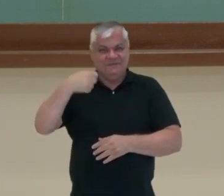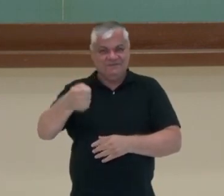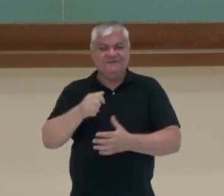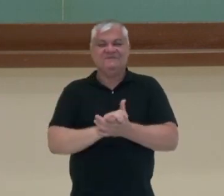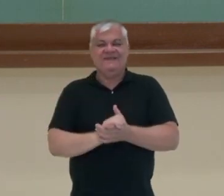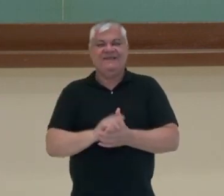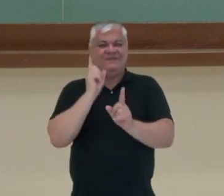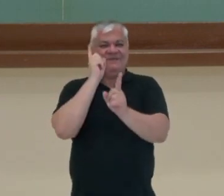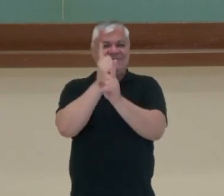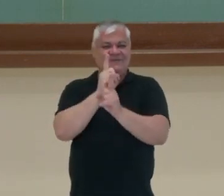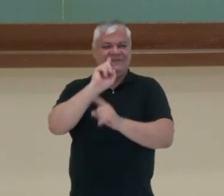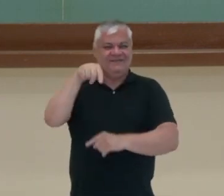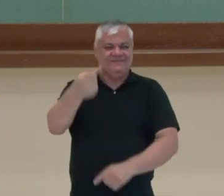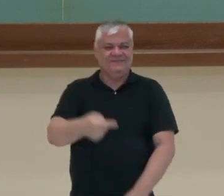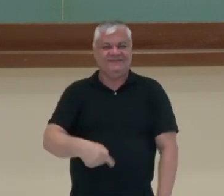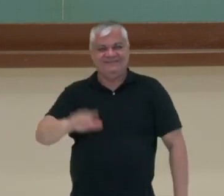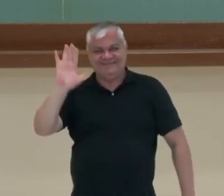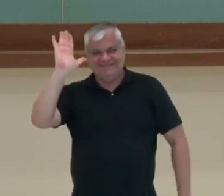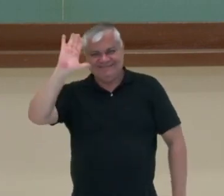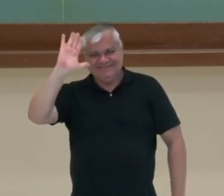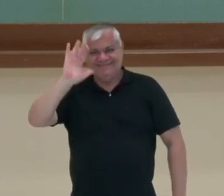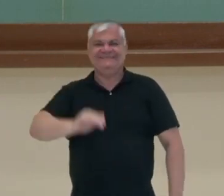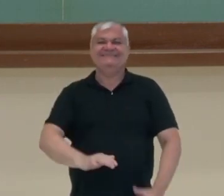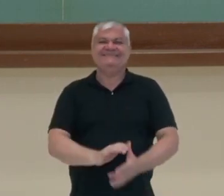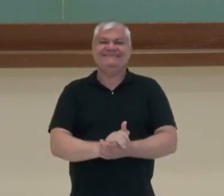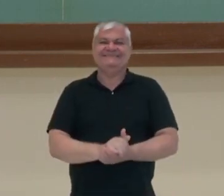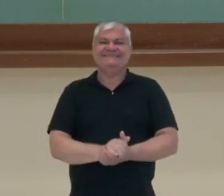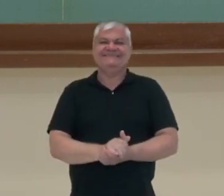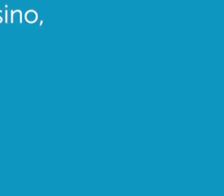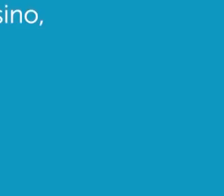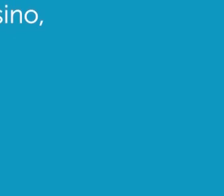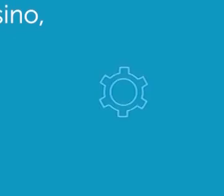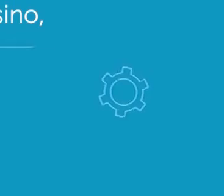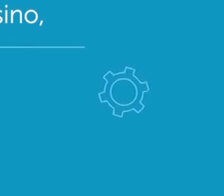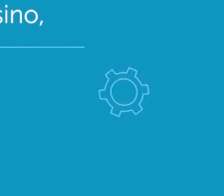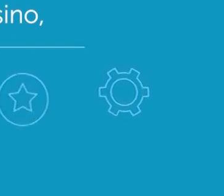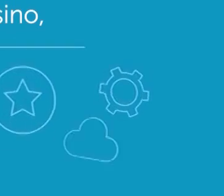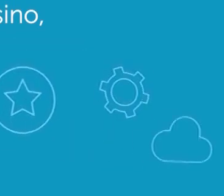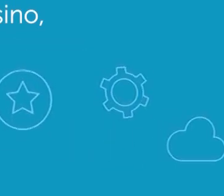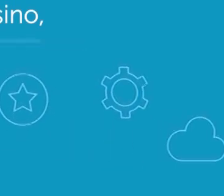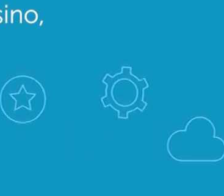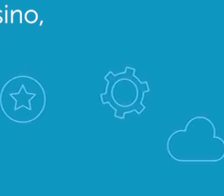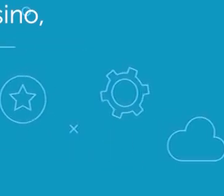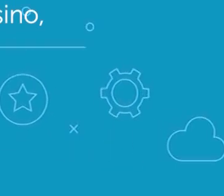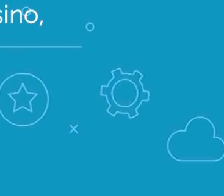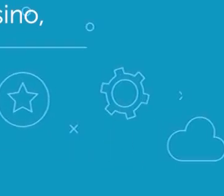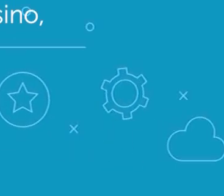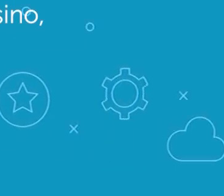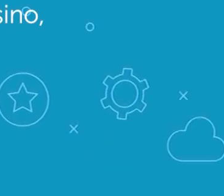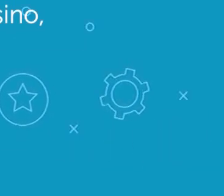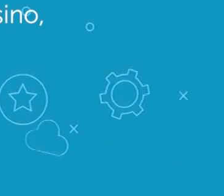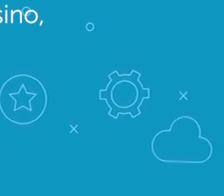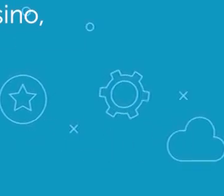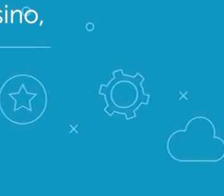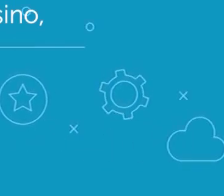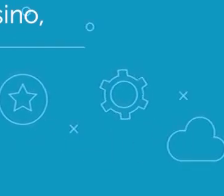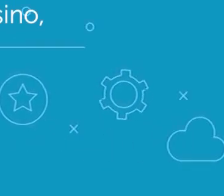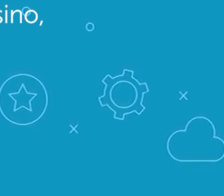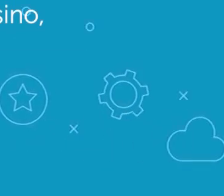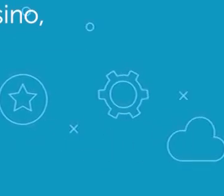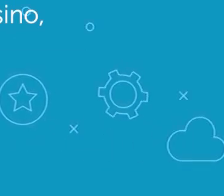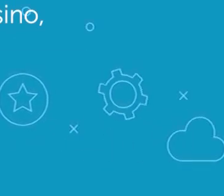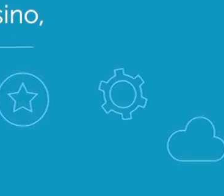nos encontramos numa próxima oportunidade. Até. Tchau, tchau.